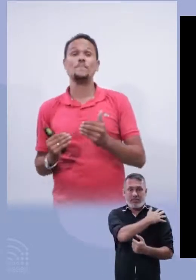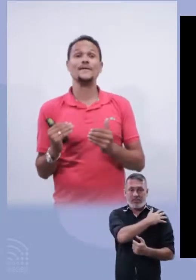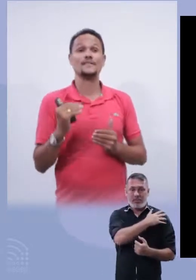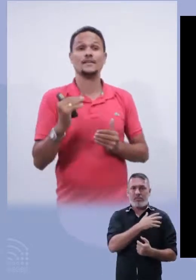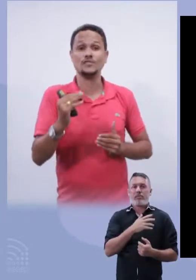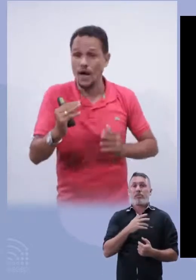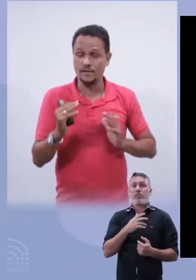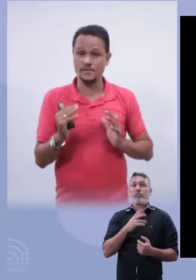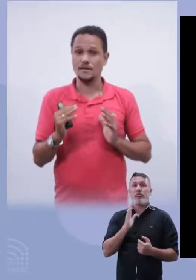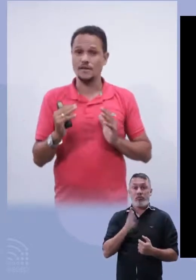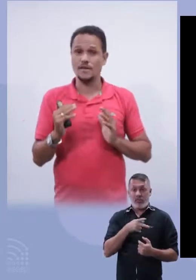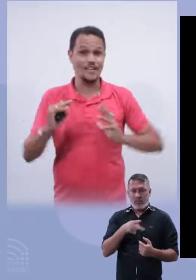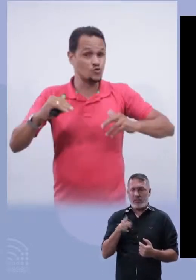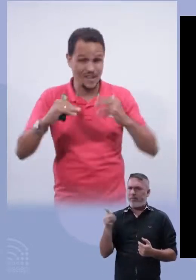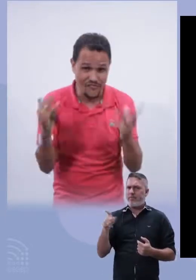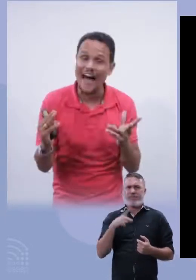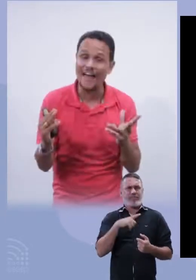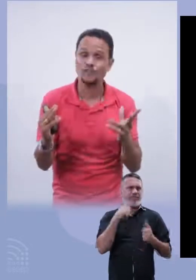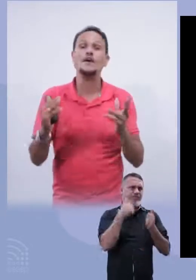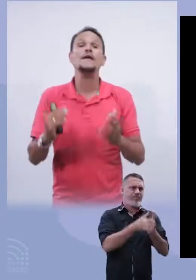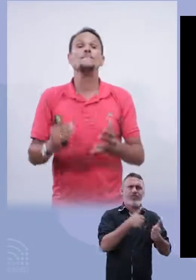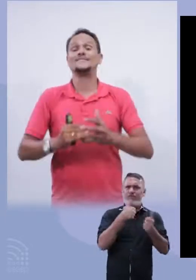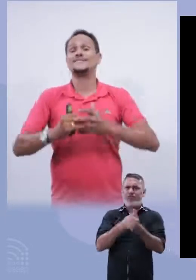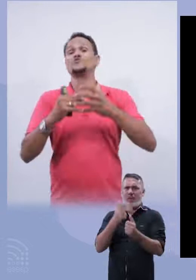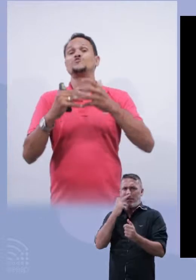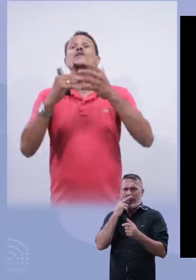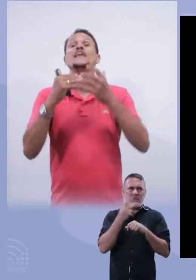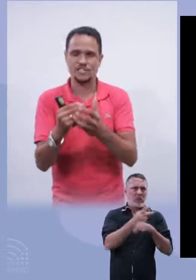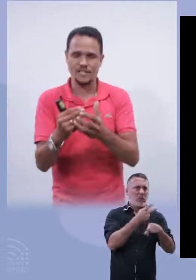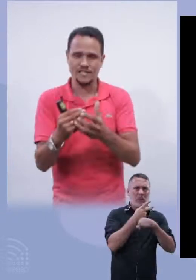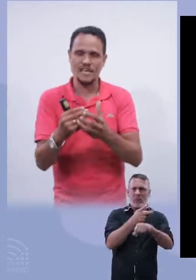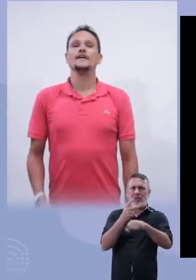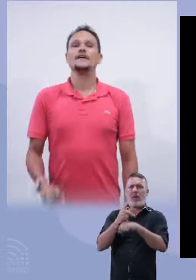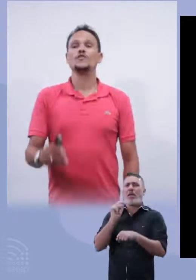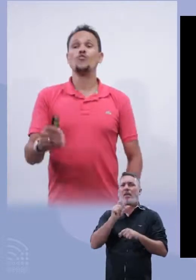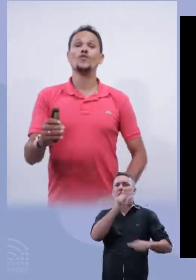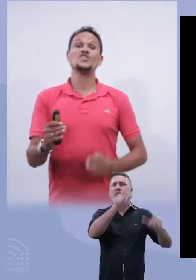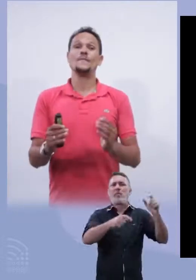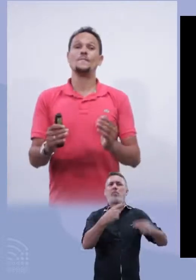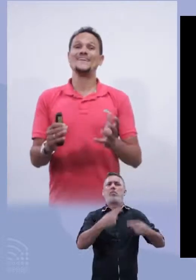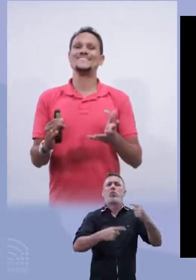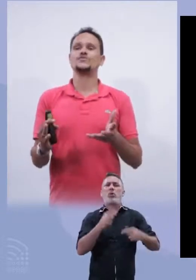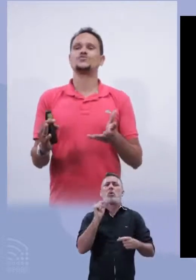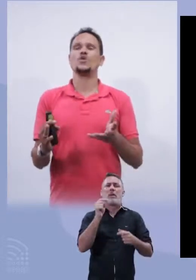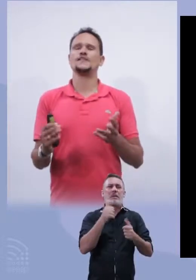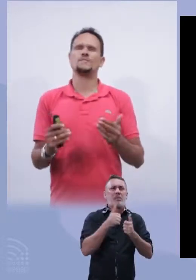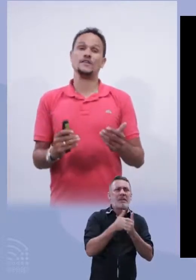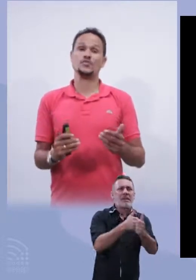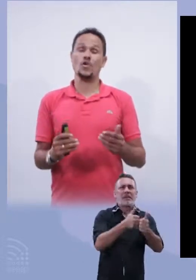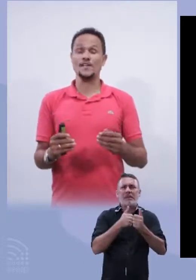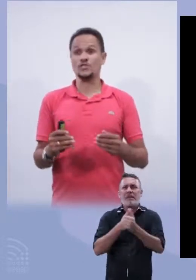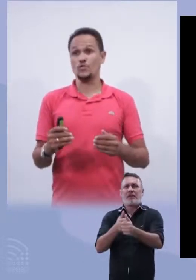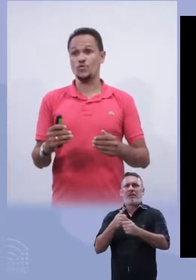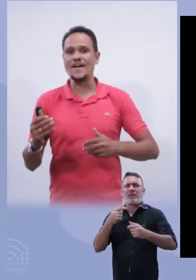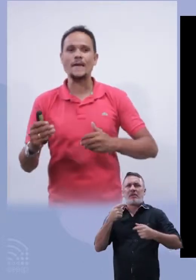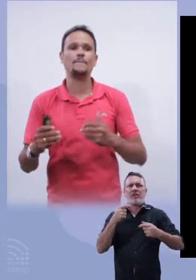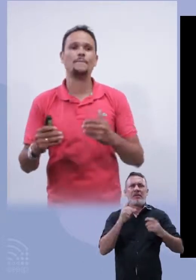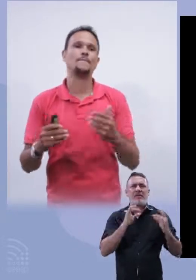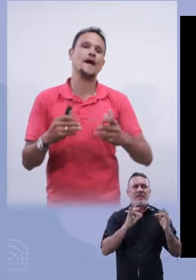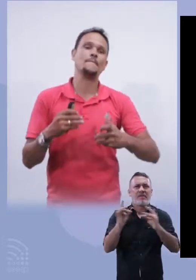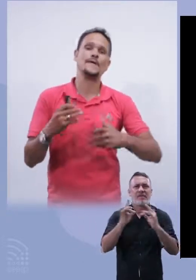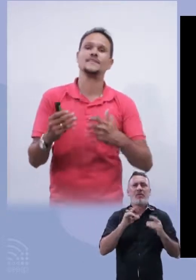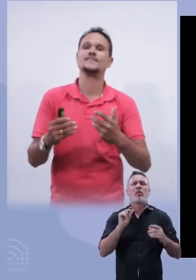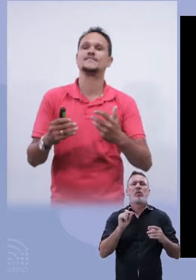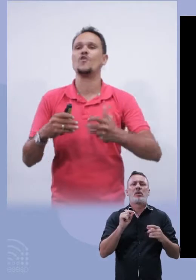uma onda de perseguições. Isso é de fato. Perseguições políticas. Então, quando a gente fala perseguições, prisões, não vou